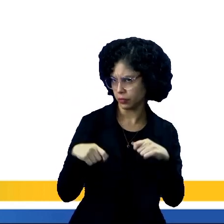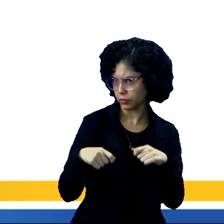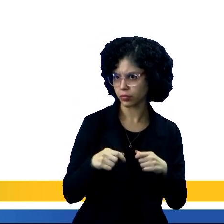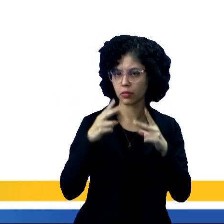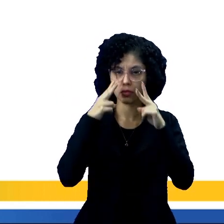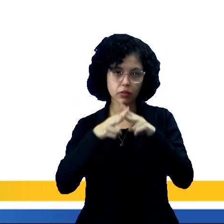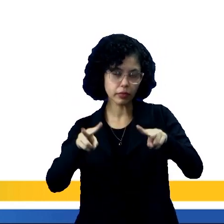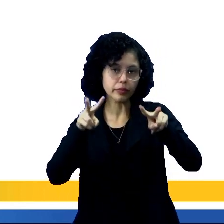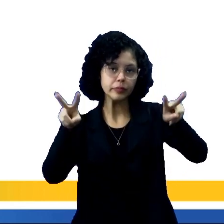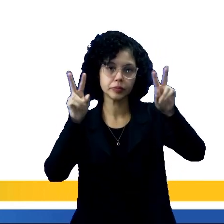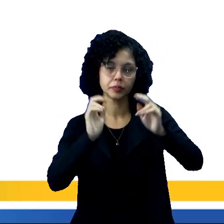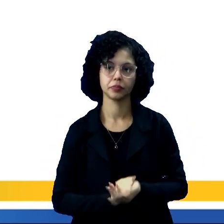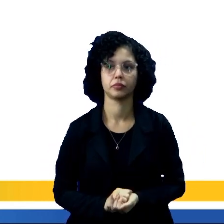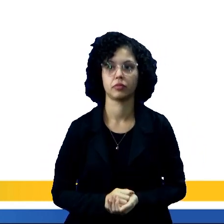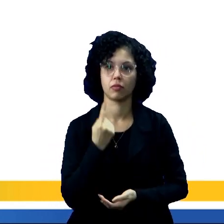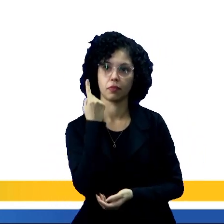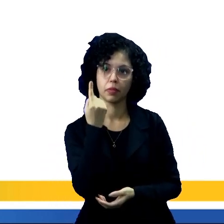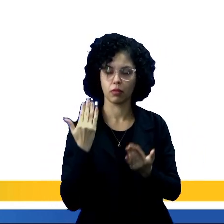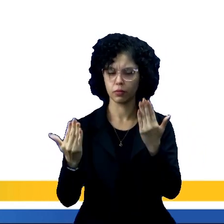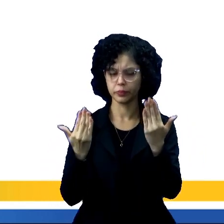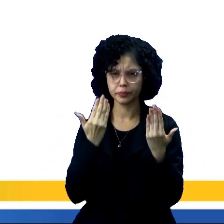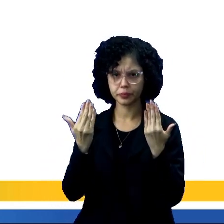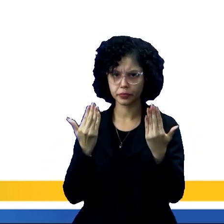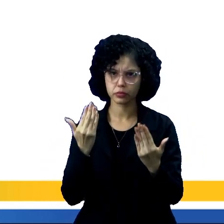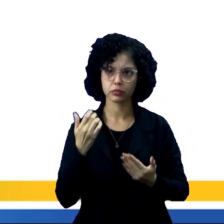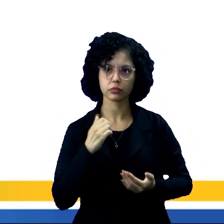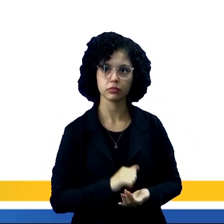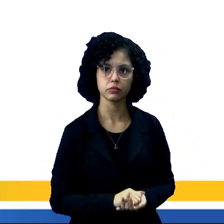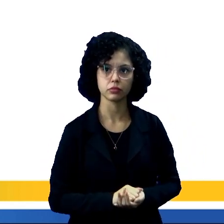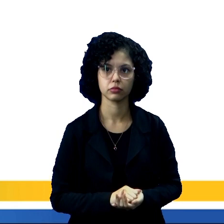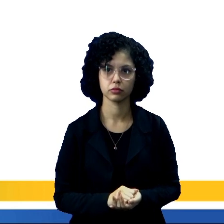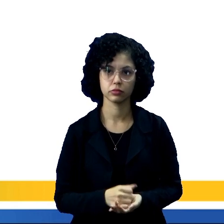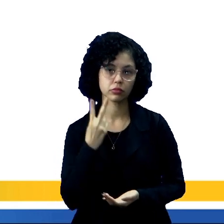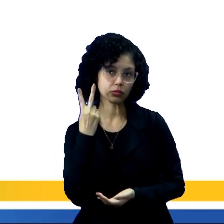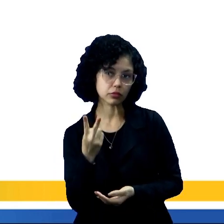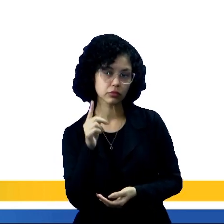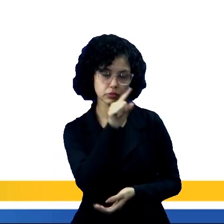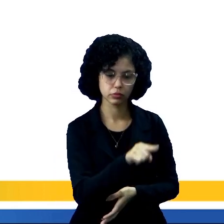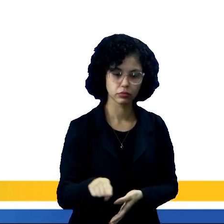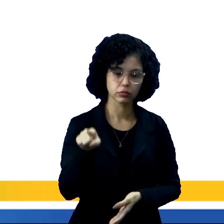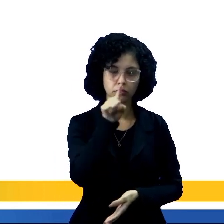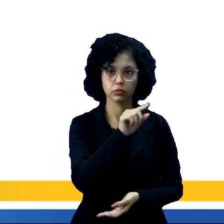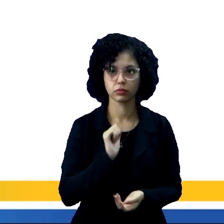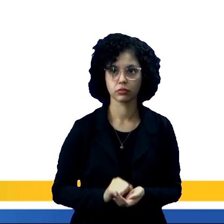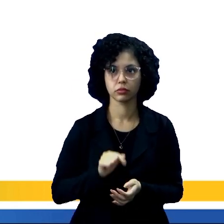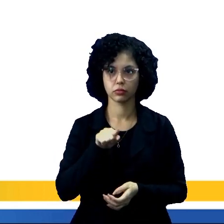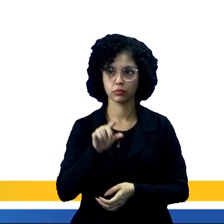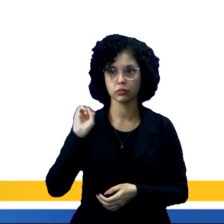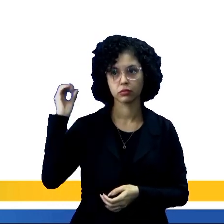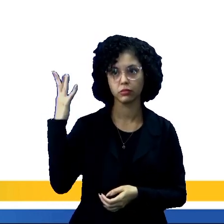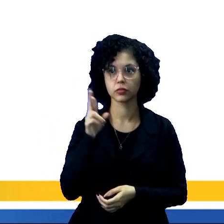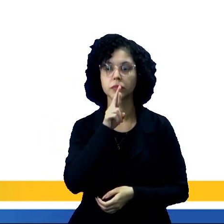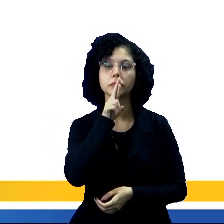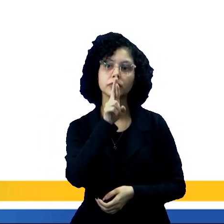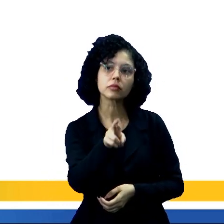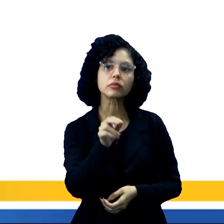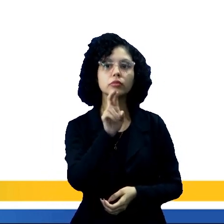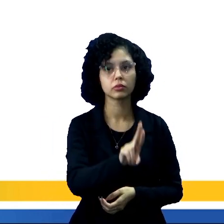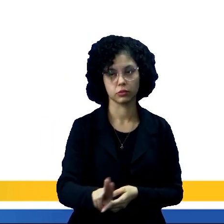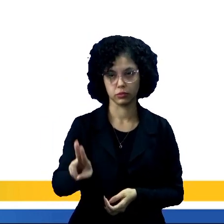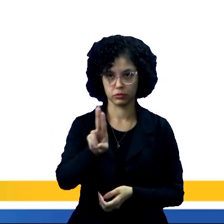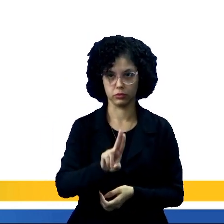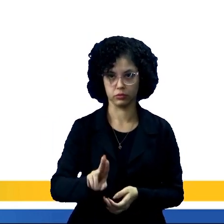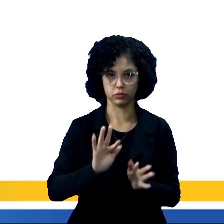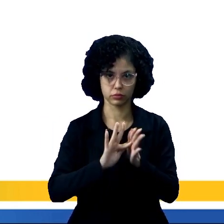possível visualizar um paralelogramo em 2 círculos. Nesse cálculo,